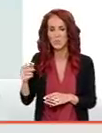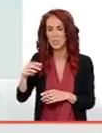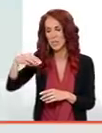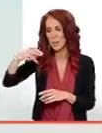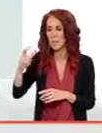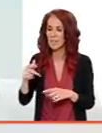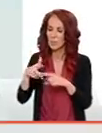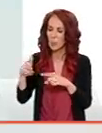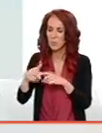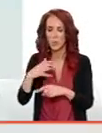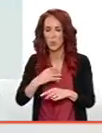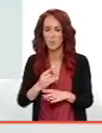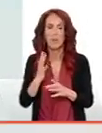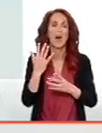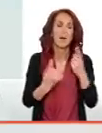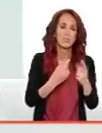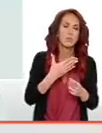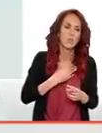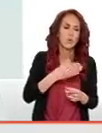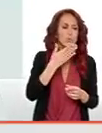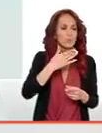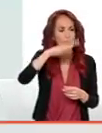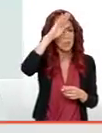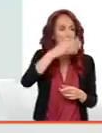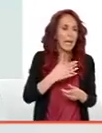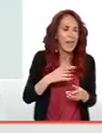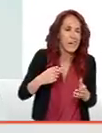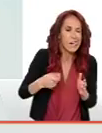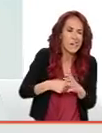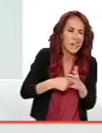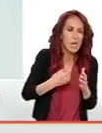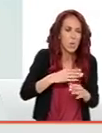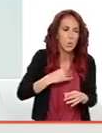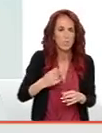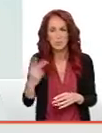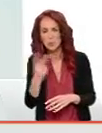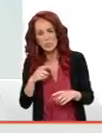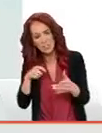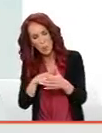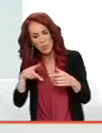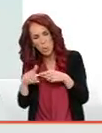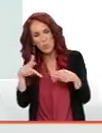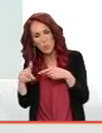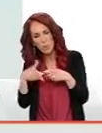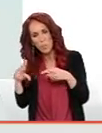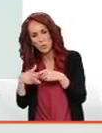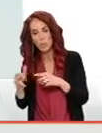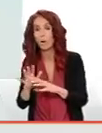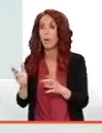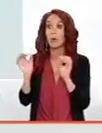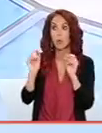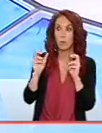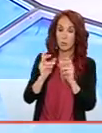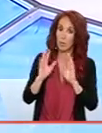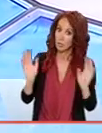sempre a interromper. Olha, pronto. Eles opa, têm cala que calar. Pronto, cala-te. Cala-te, Maria, cala-te, Maria. É verdade. Tem toda a razão. Grande Filomena, haja muito alguém. Muito bem, grande Filomena.